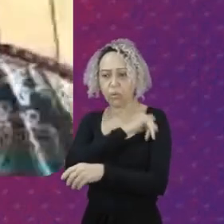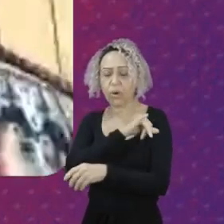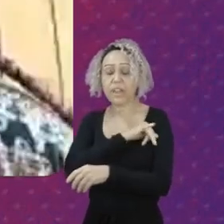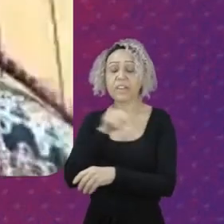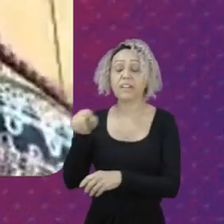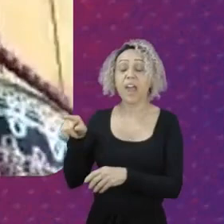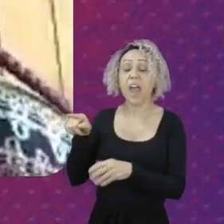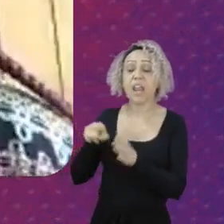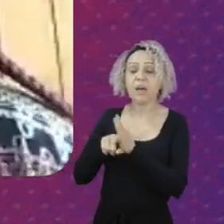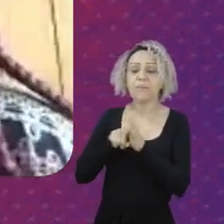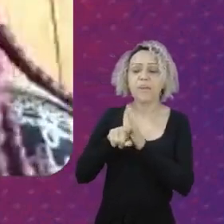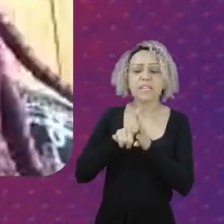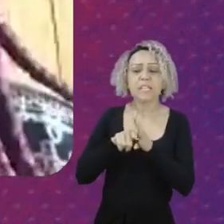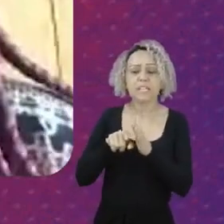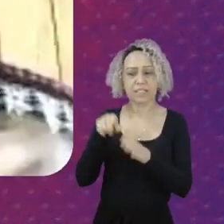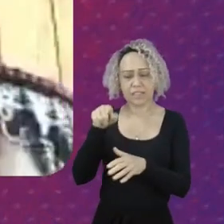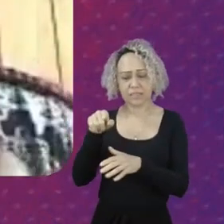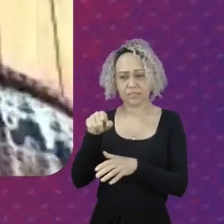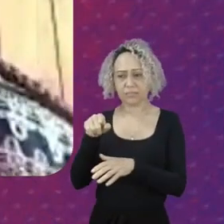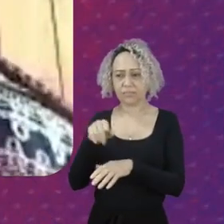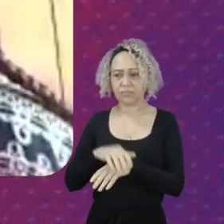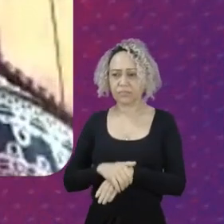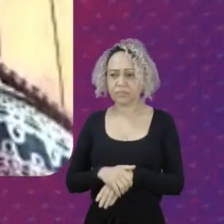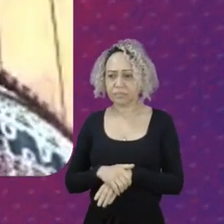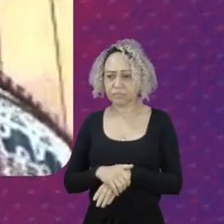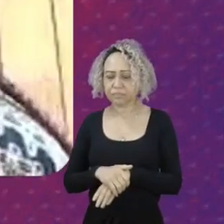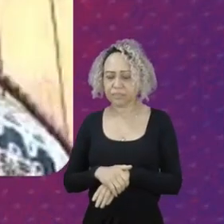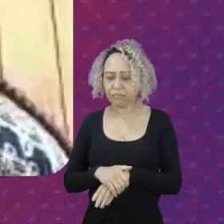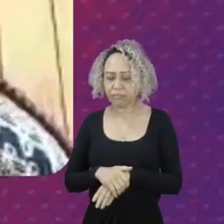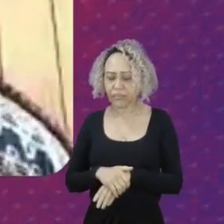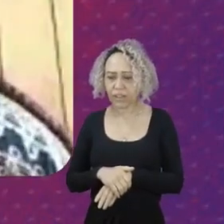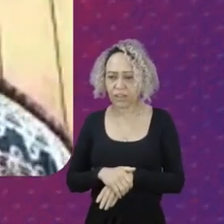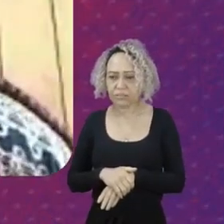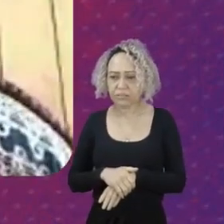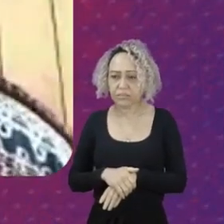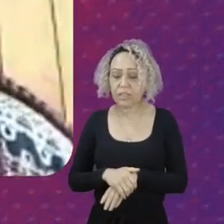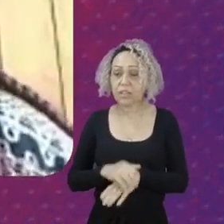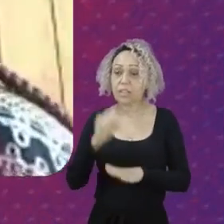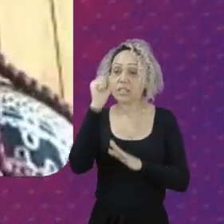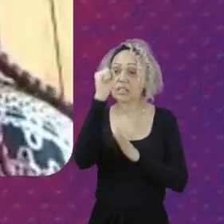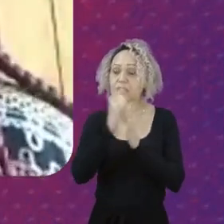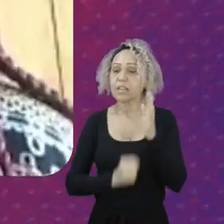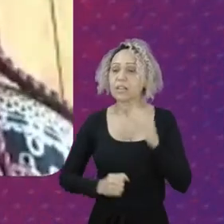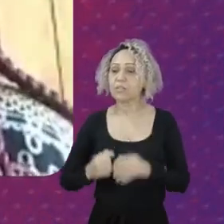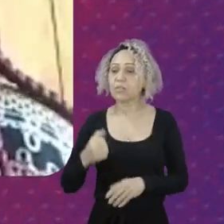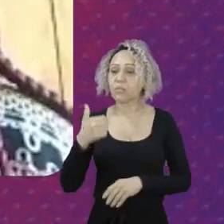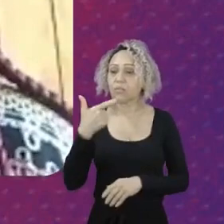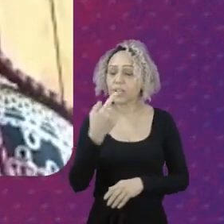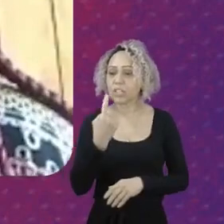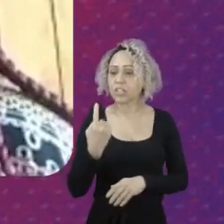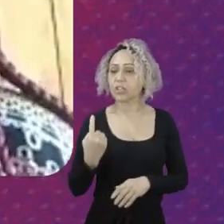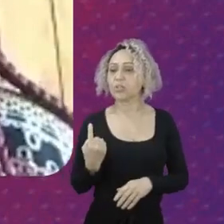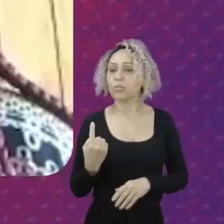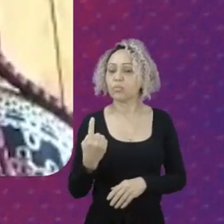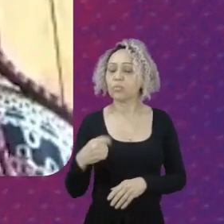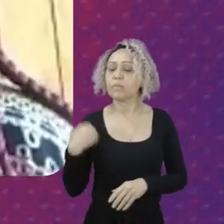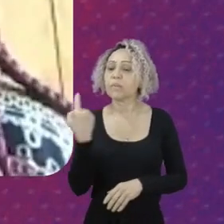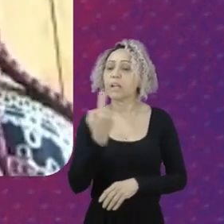vão ressignificando isso. Então, século XXI é para nós